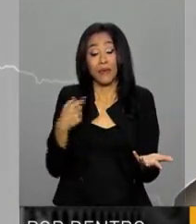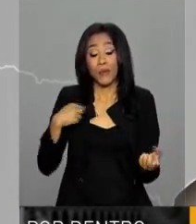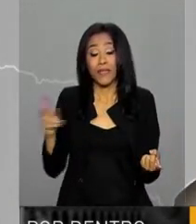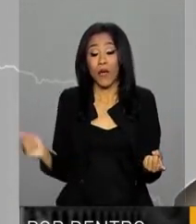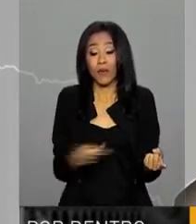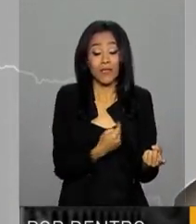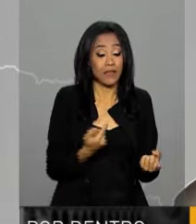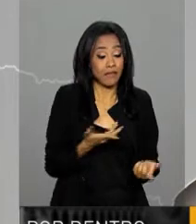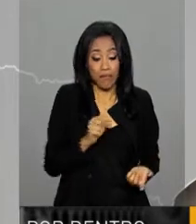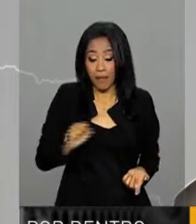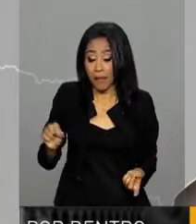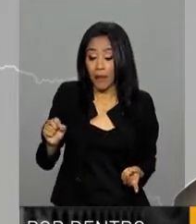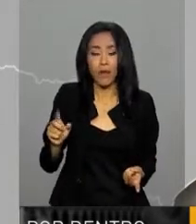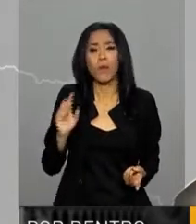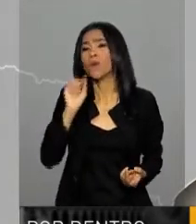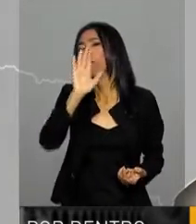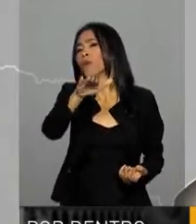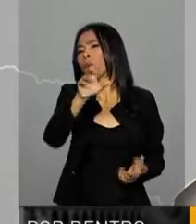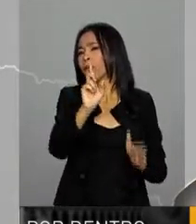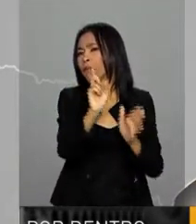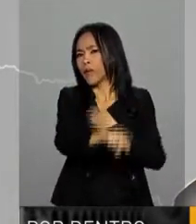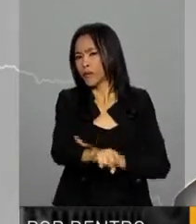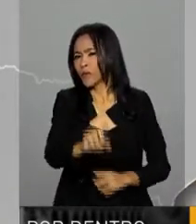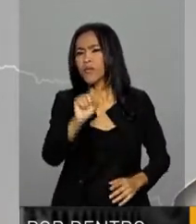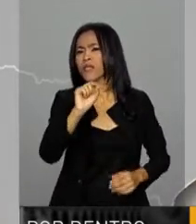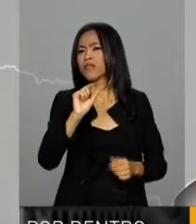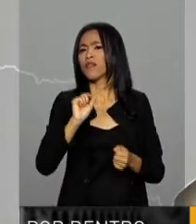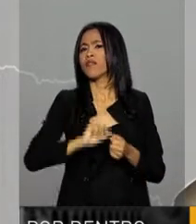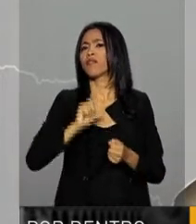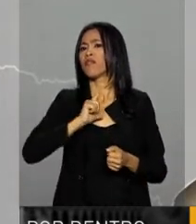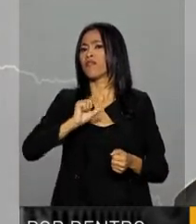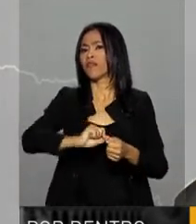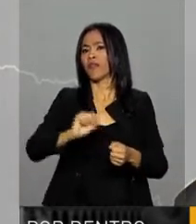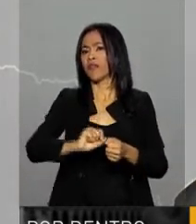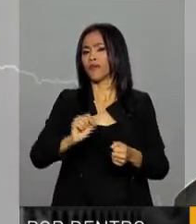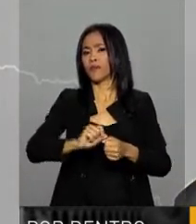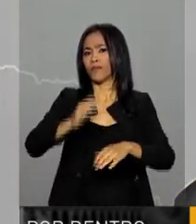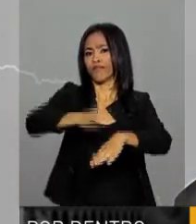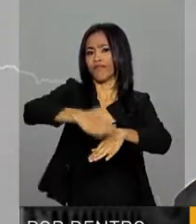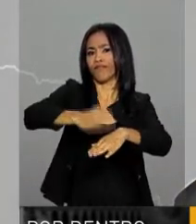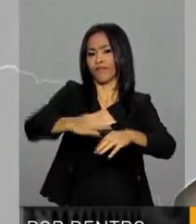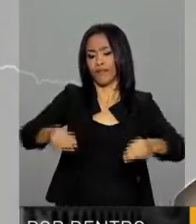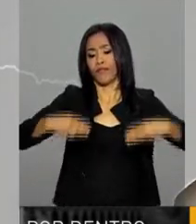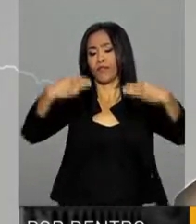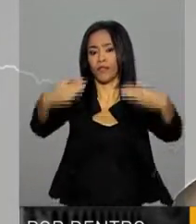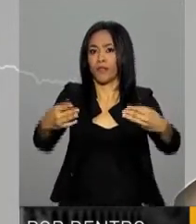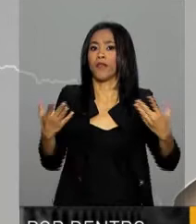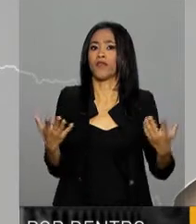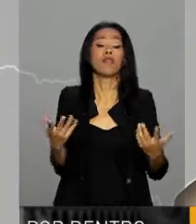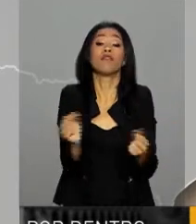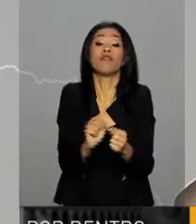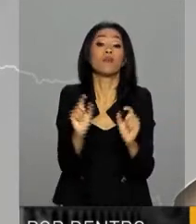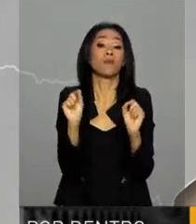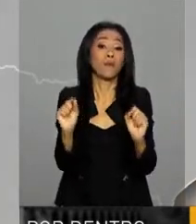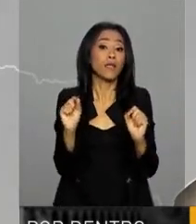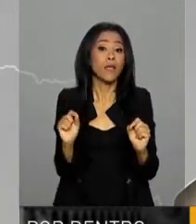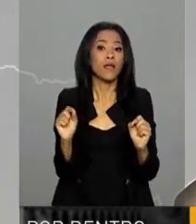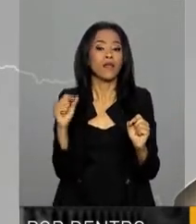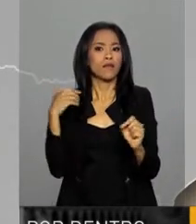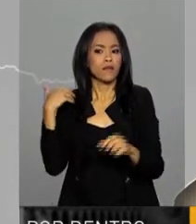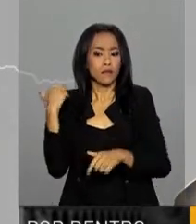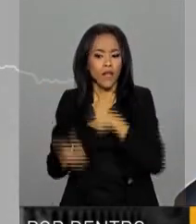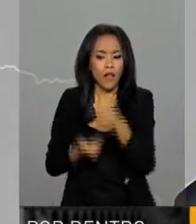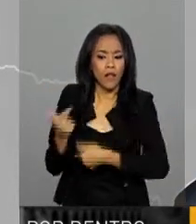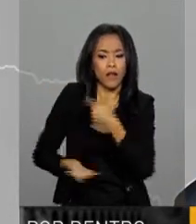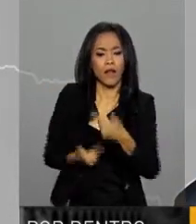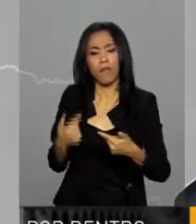pergunta o senhor vem sendo feito pelo ministério do meio ambiente ações positivas em